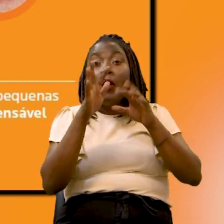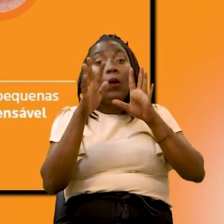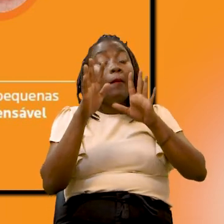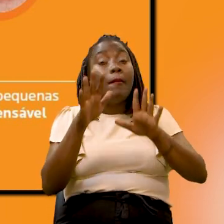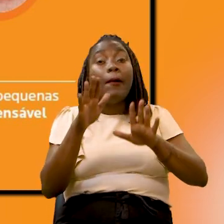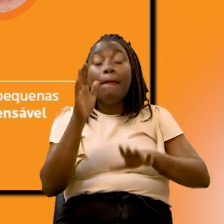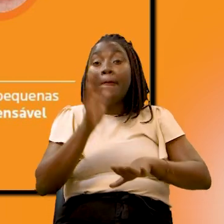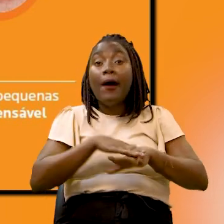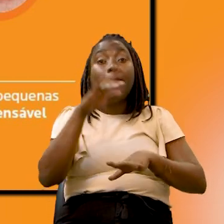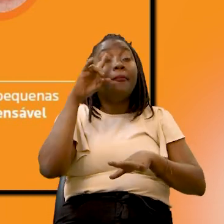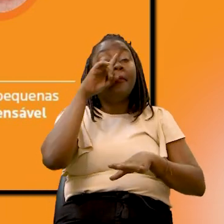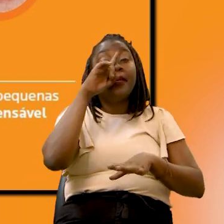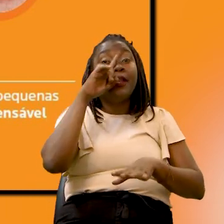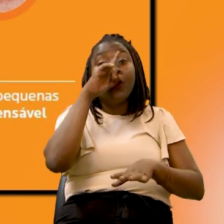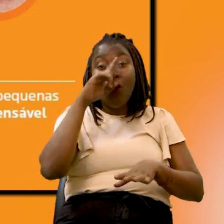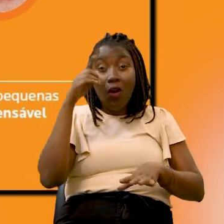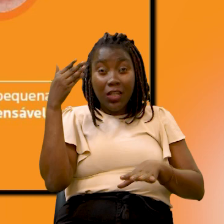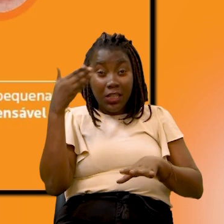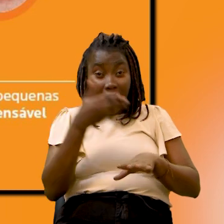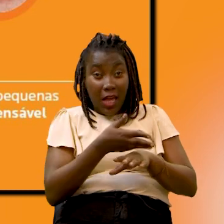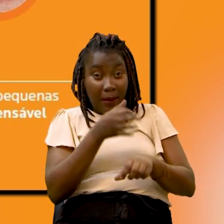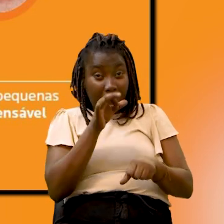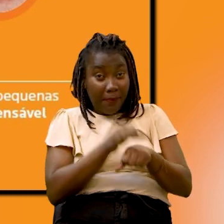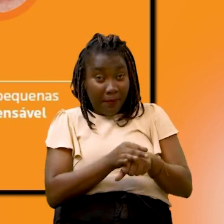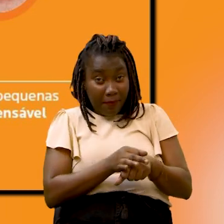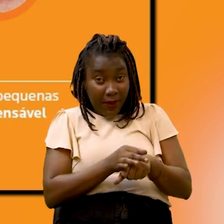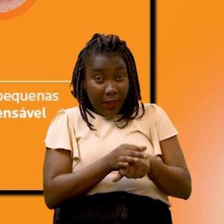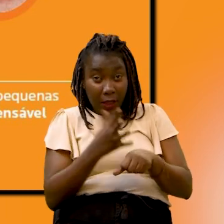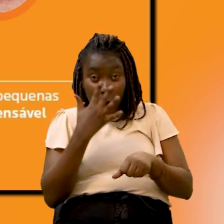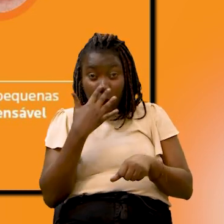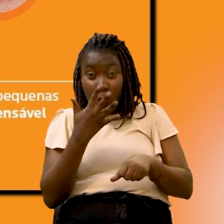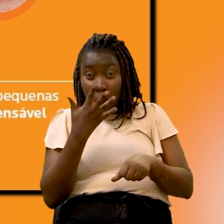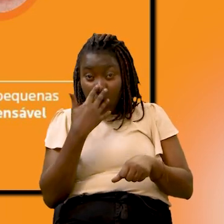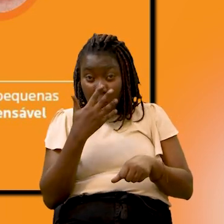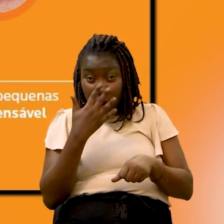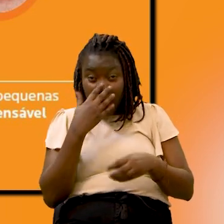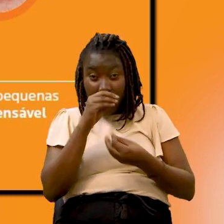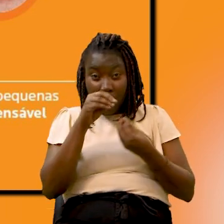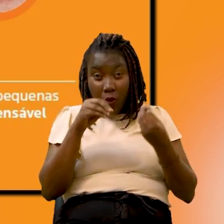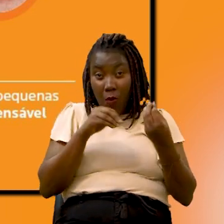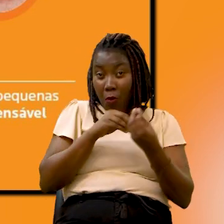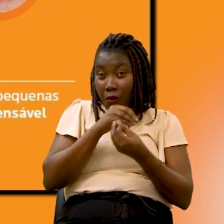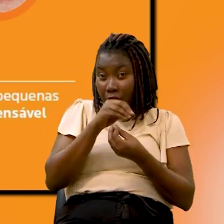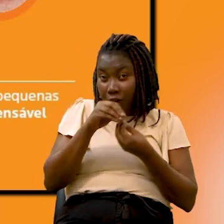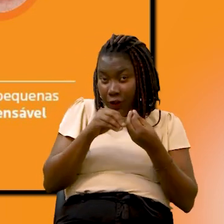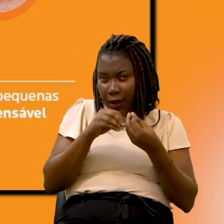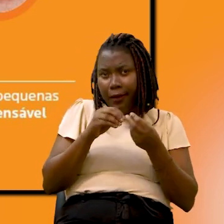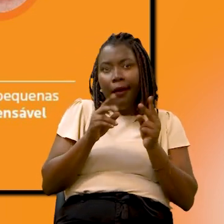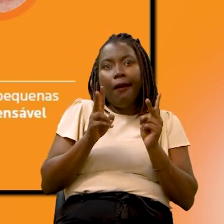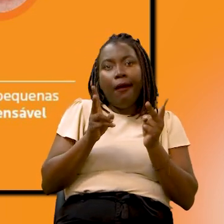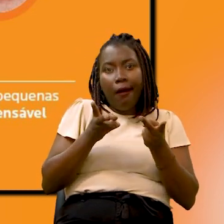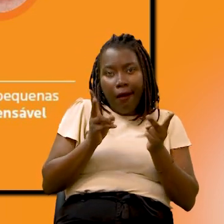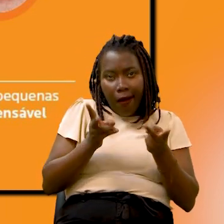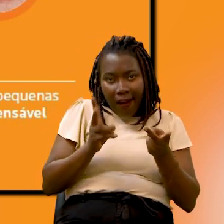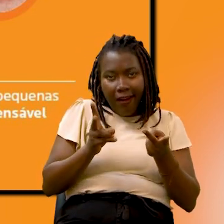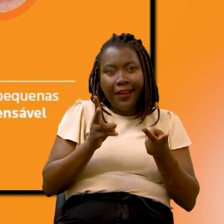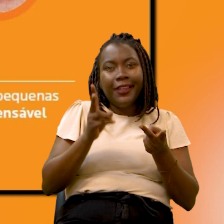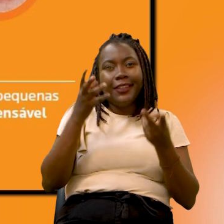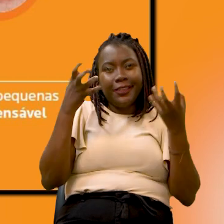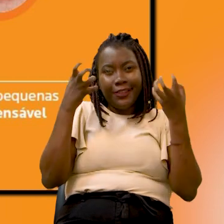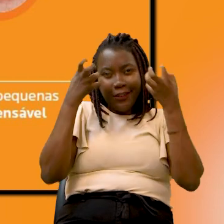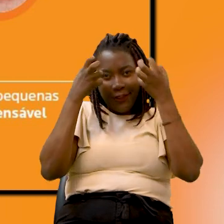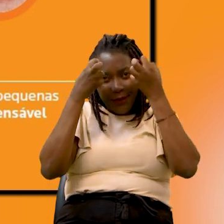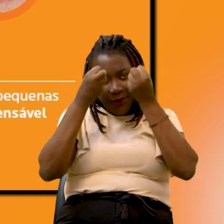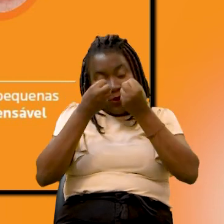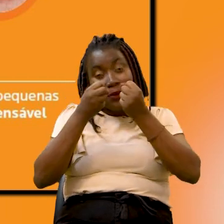tons de preto, né? Mas mais perigosa do que uma pinta que seja de coloração homogênea,